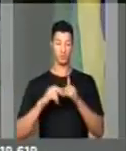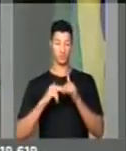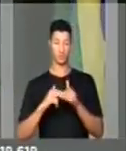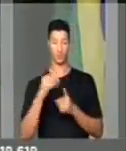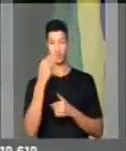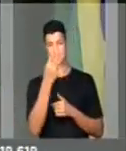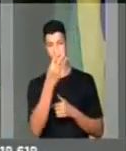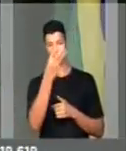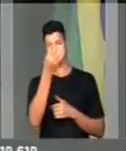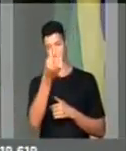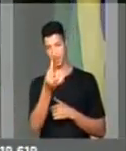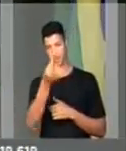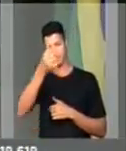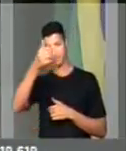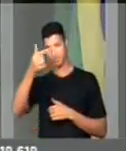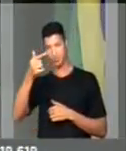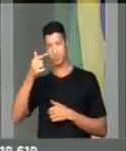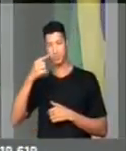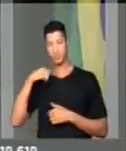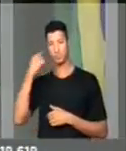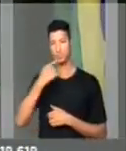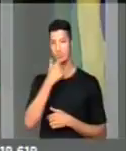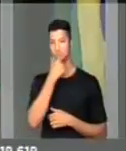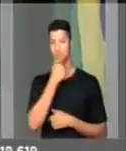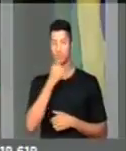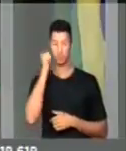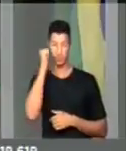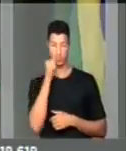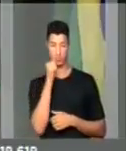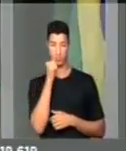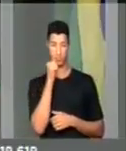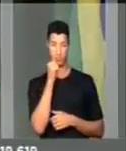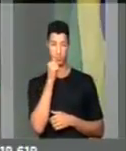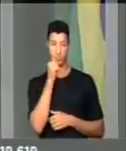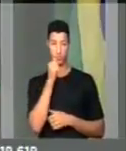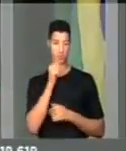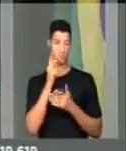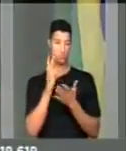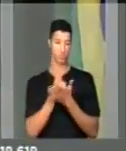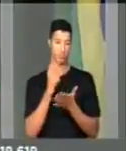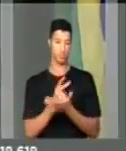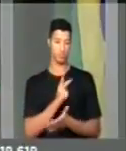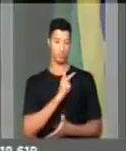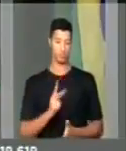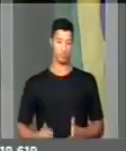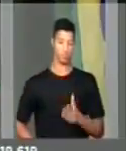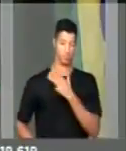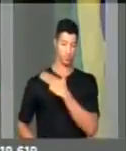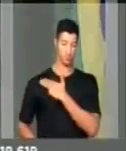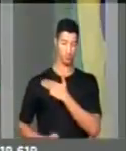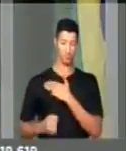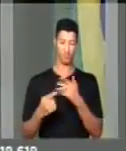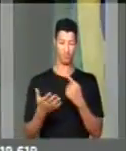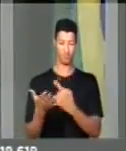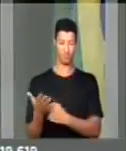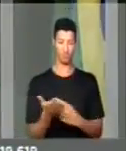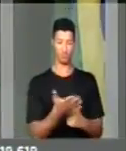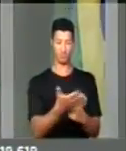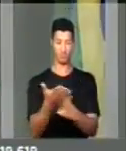de 367 deputados e deputadas, mesmo o presidente Lula negociando